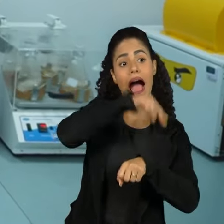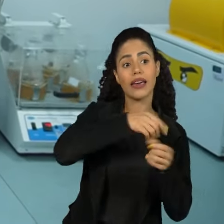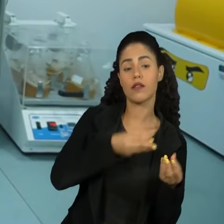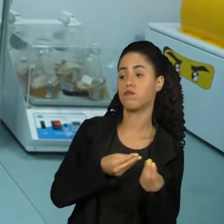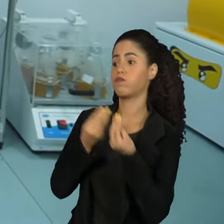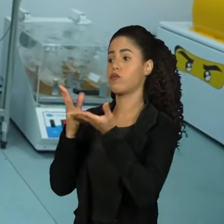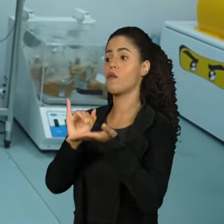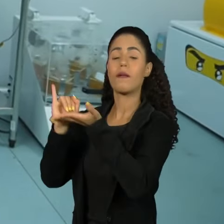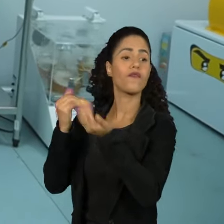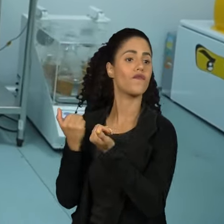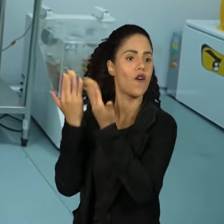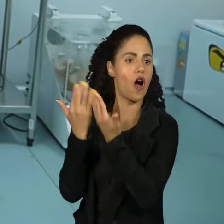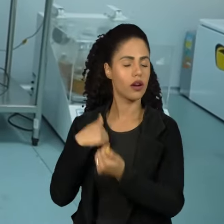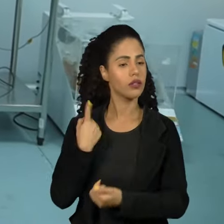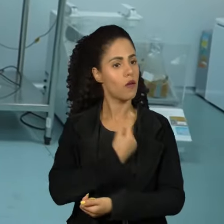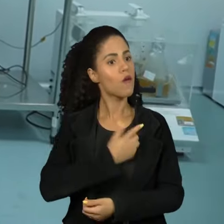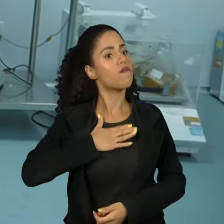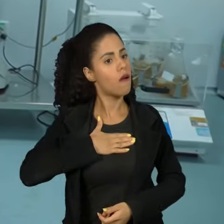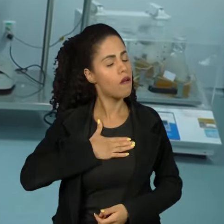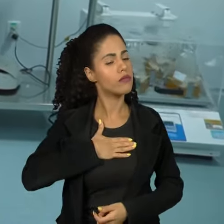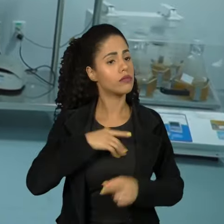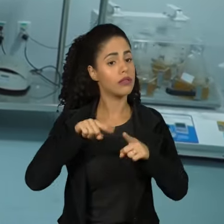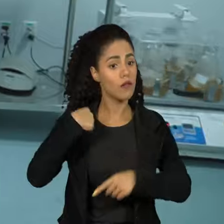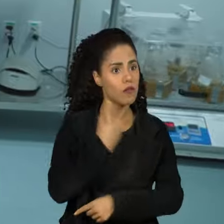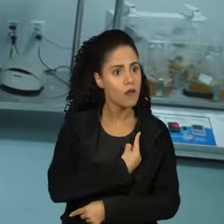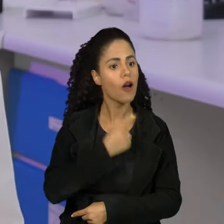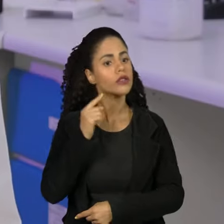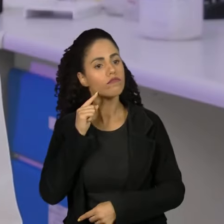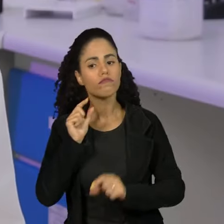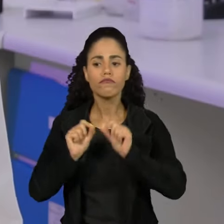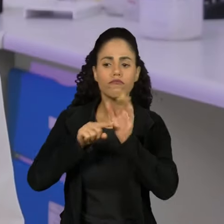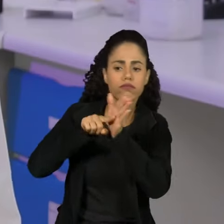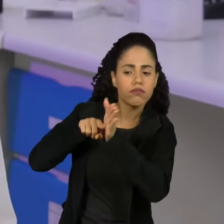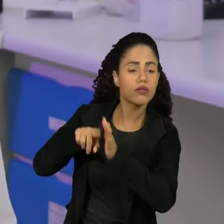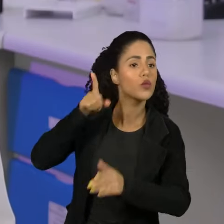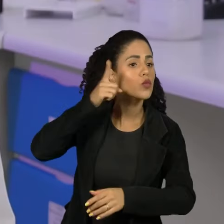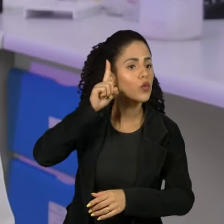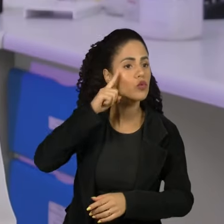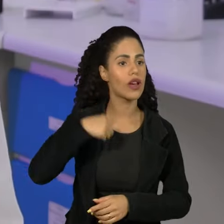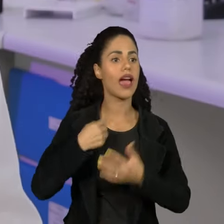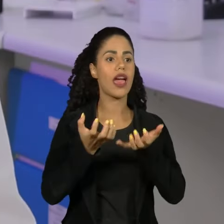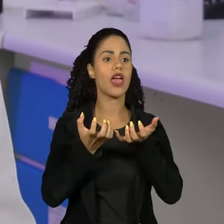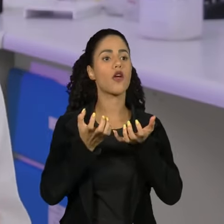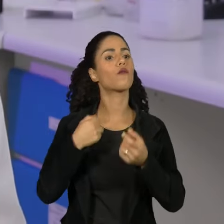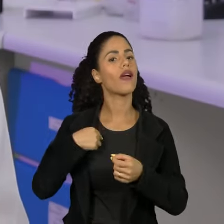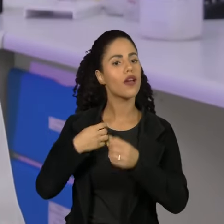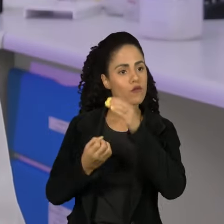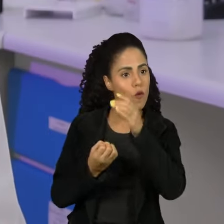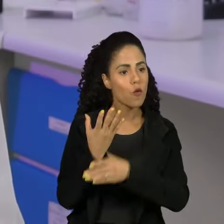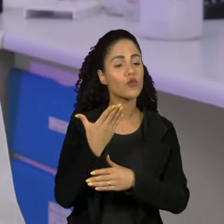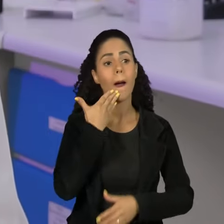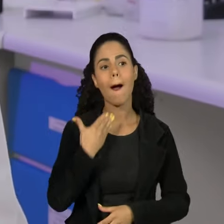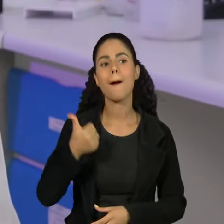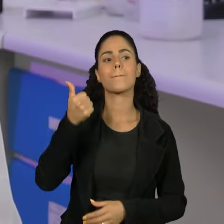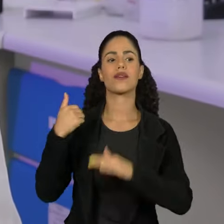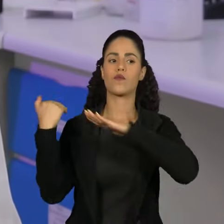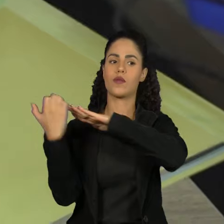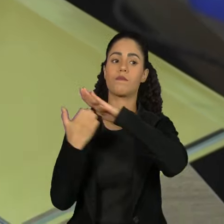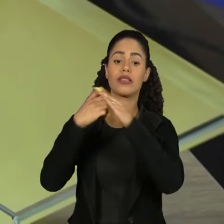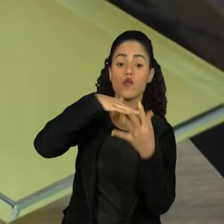meu dia é para convencer as pessoas que a gente consegue fazer. Eu quero construir a BioLinker para ser a melhor empresa de